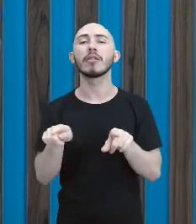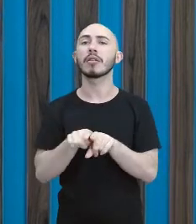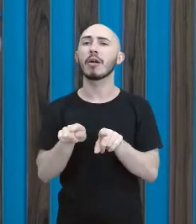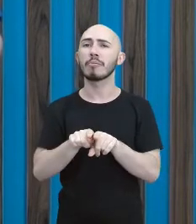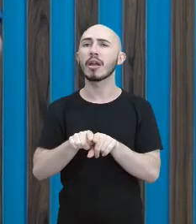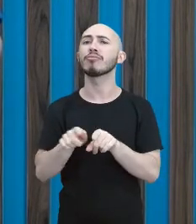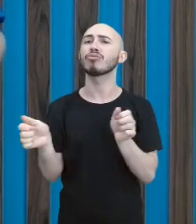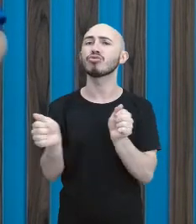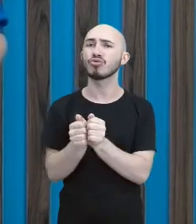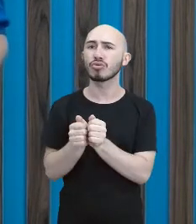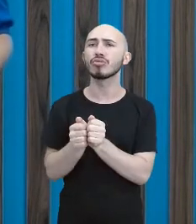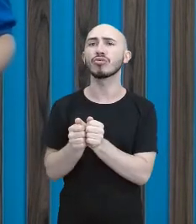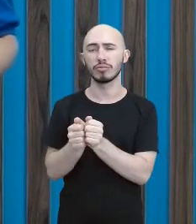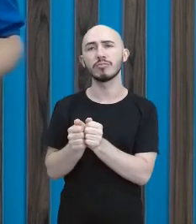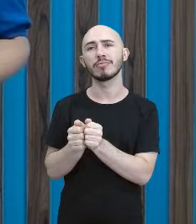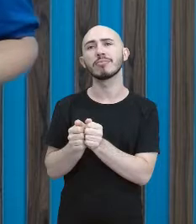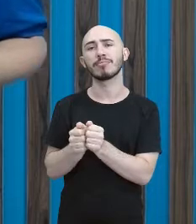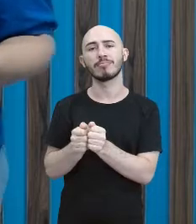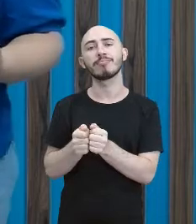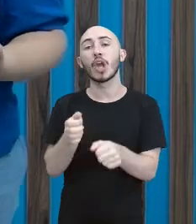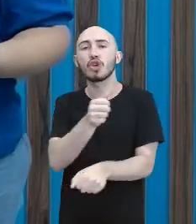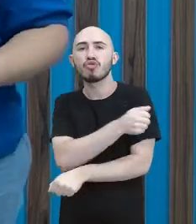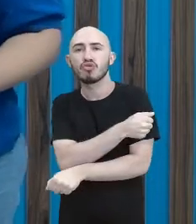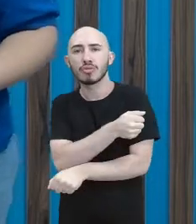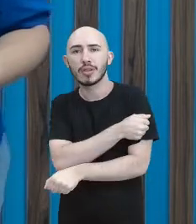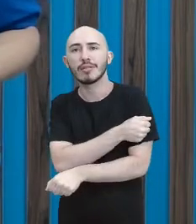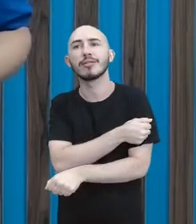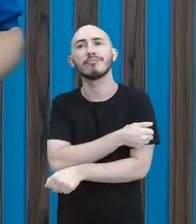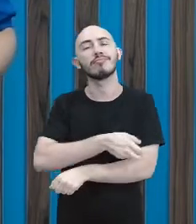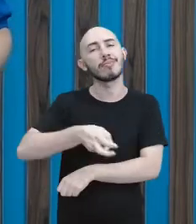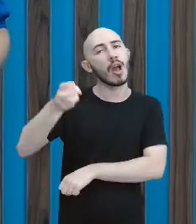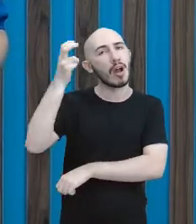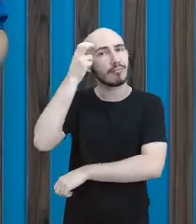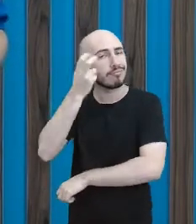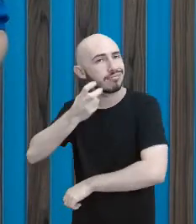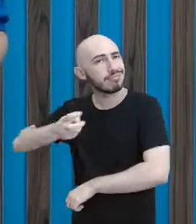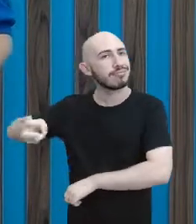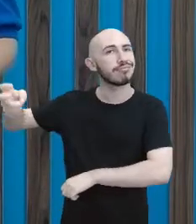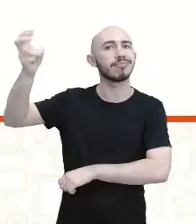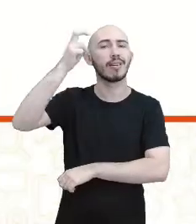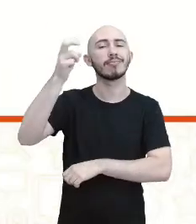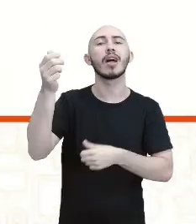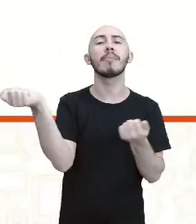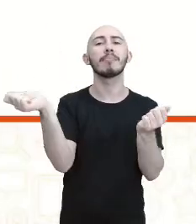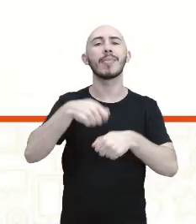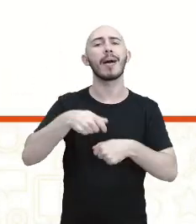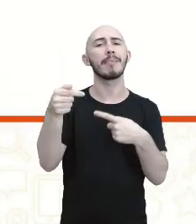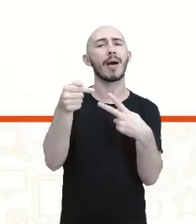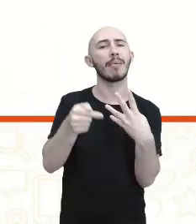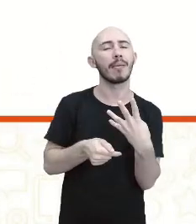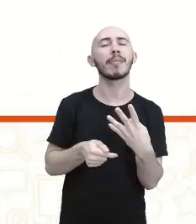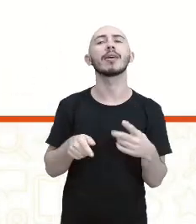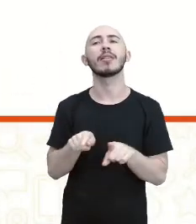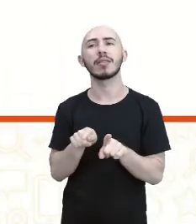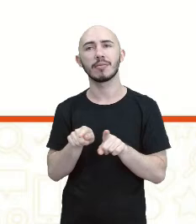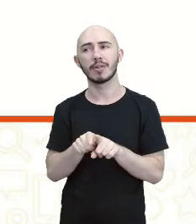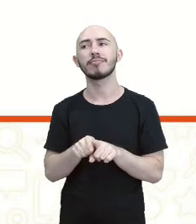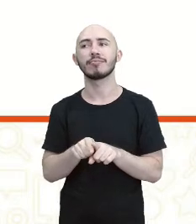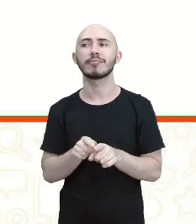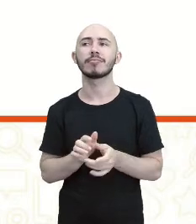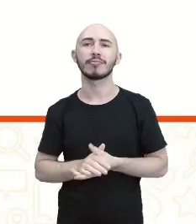os estudantes com altas habilidades. E é sobre eles que a gente vai falar nessa temática. As altas habilidades